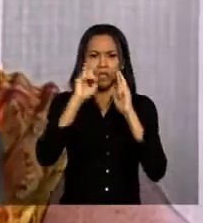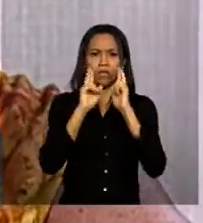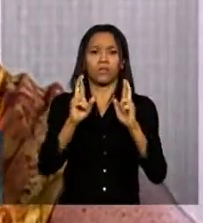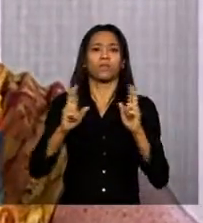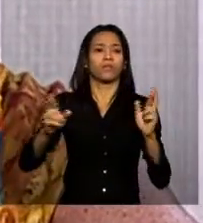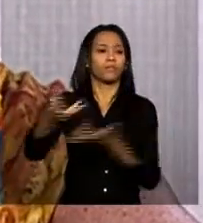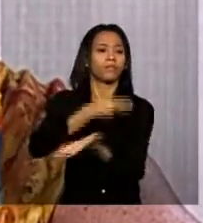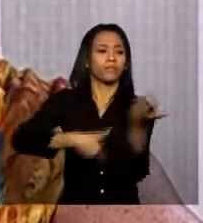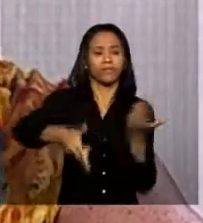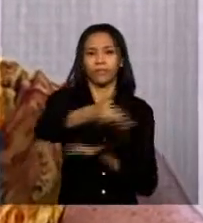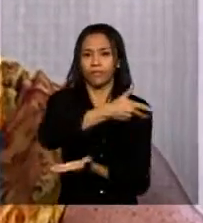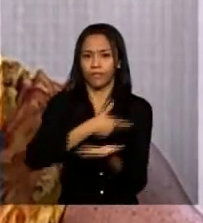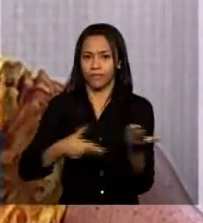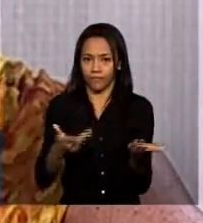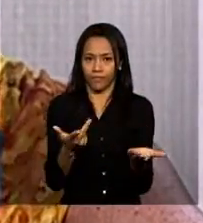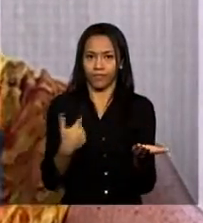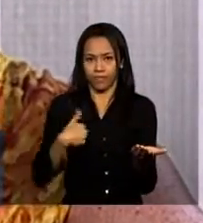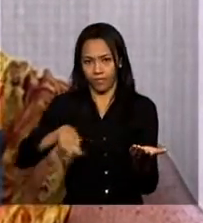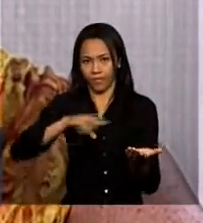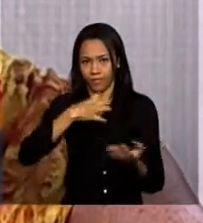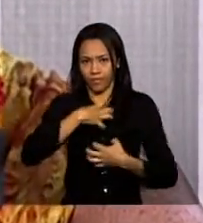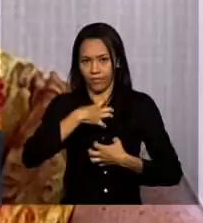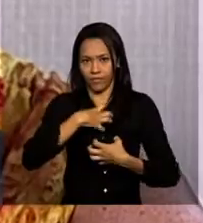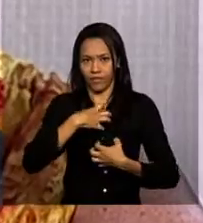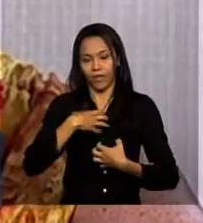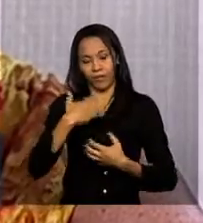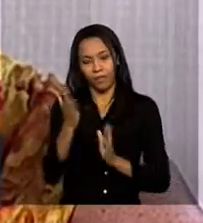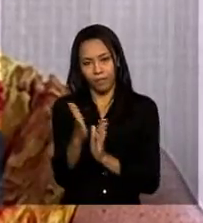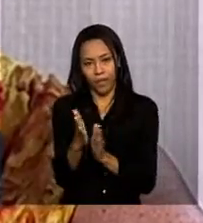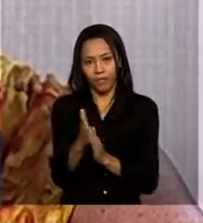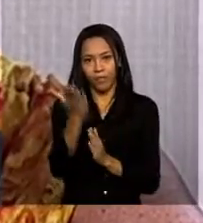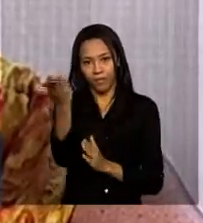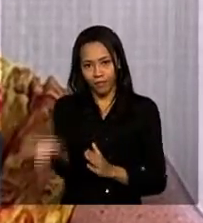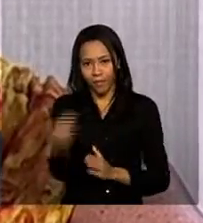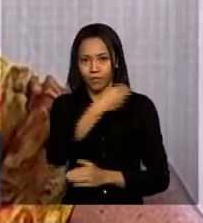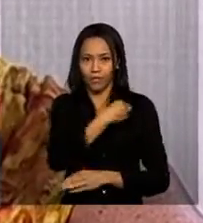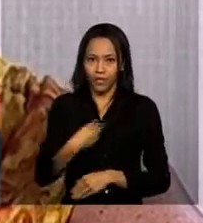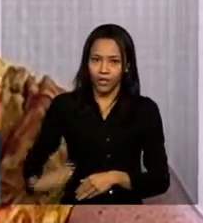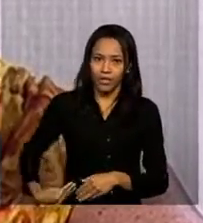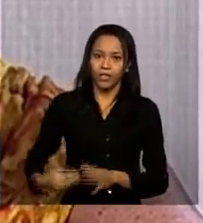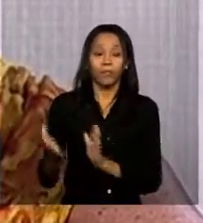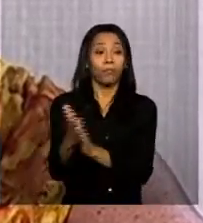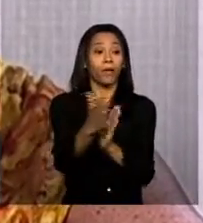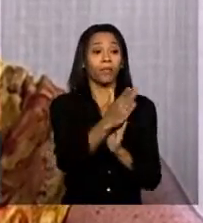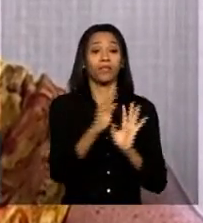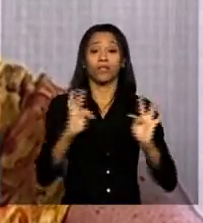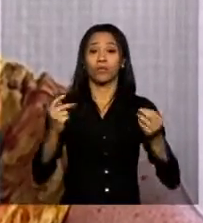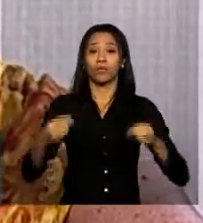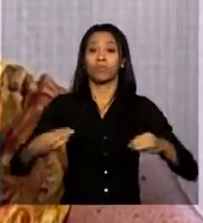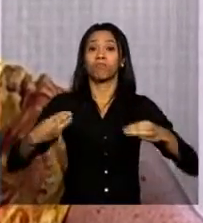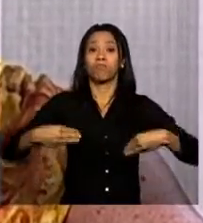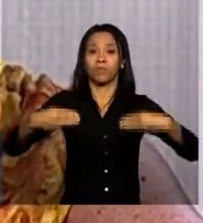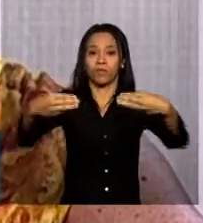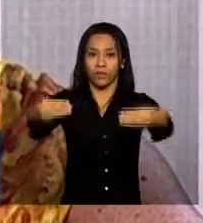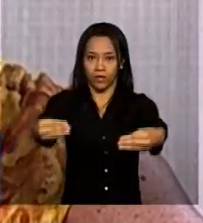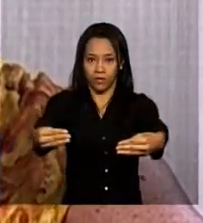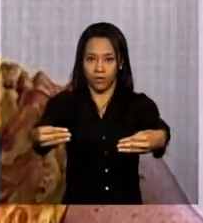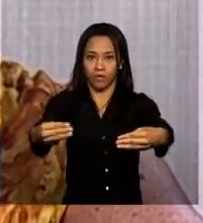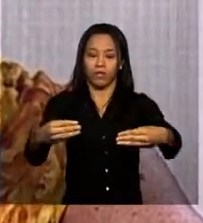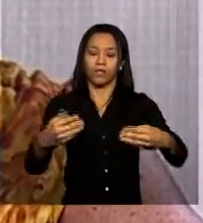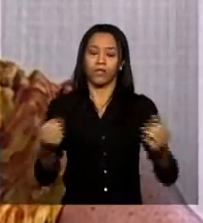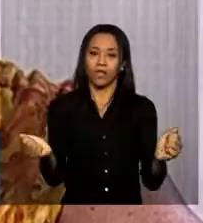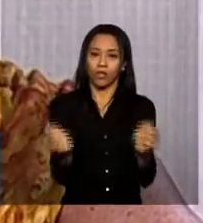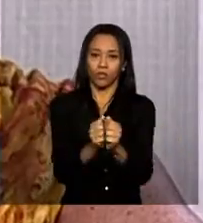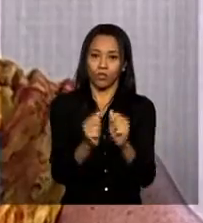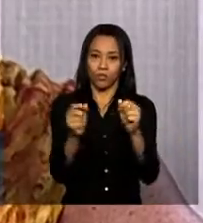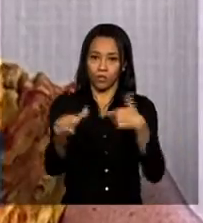para caracterizar a nossa própria humanidade. Parabéns, ministra, parabéns a todos os ministérios que compõem esta ação